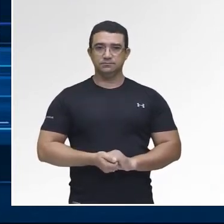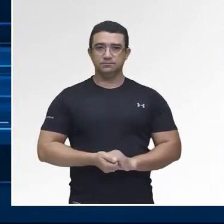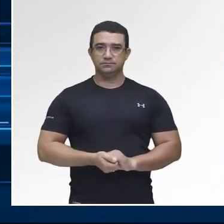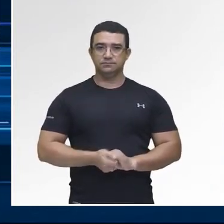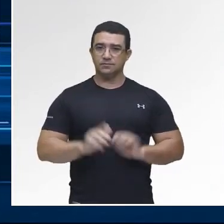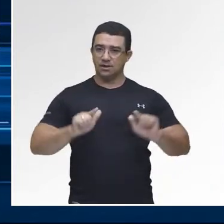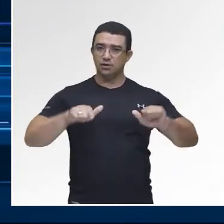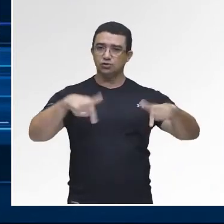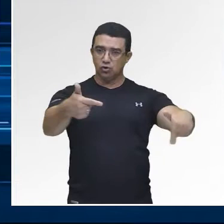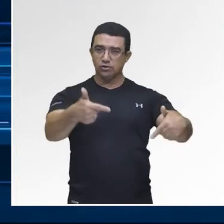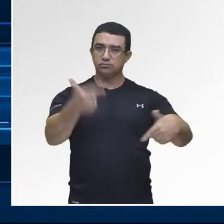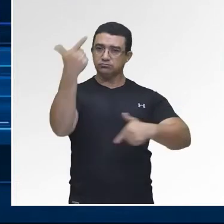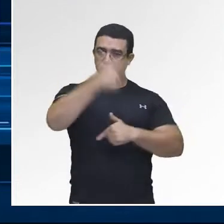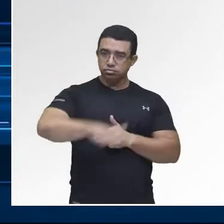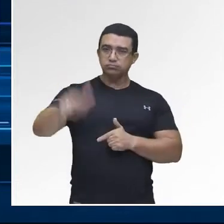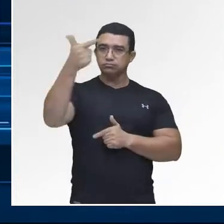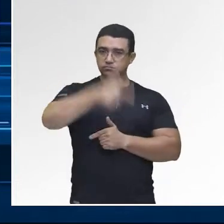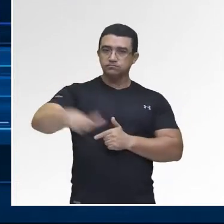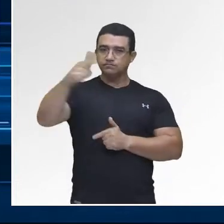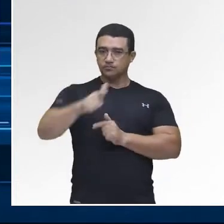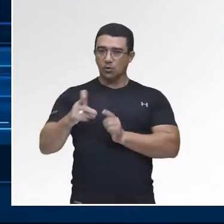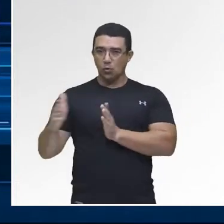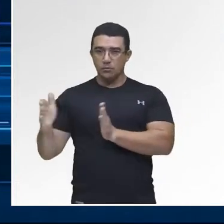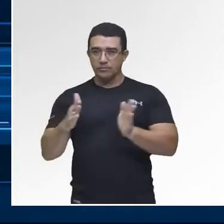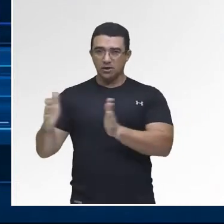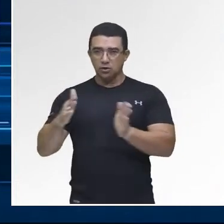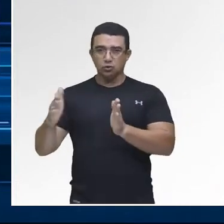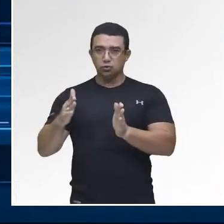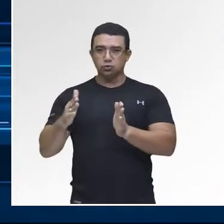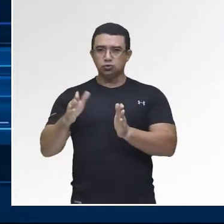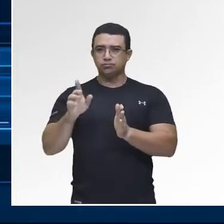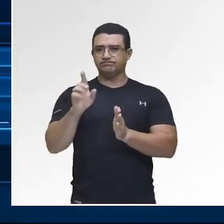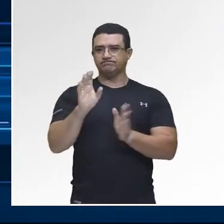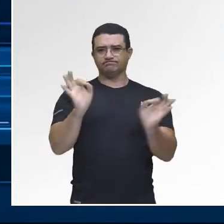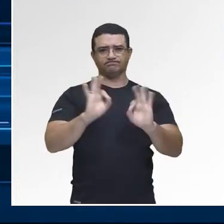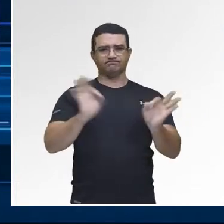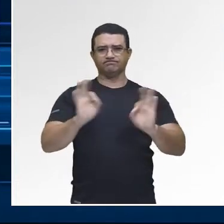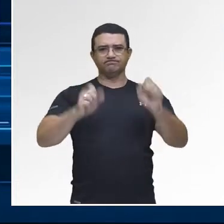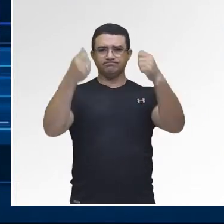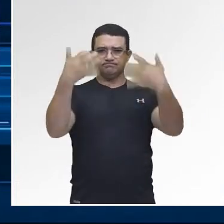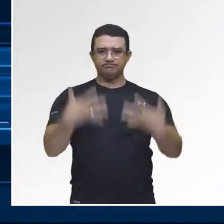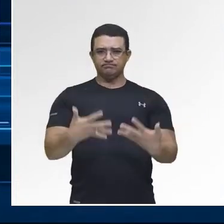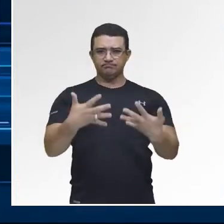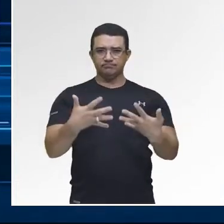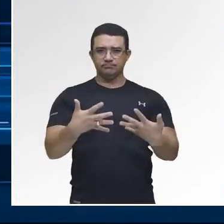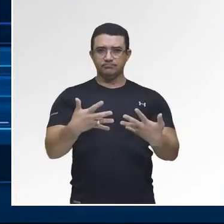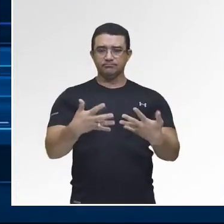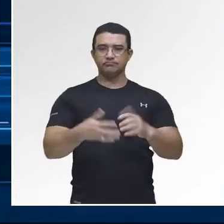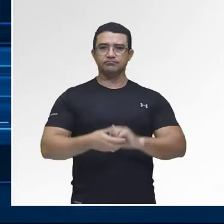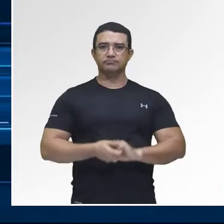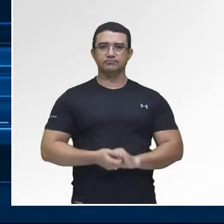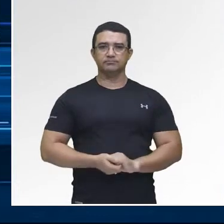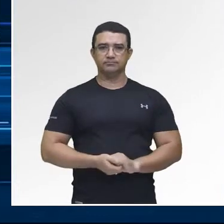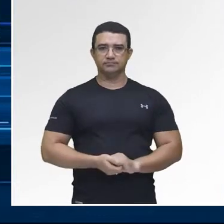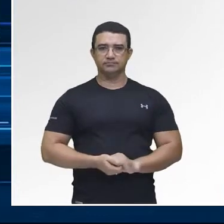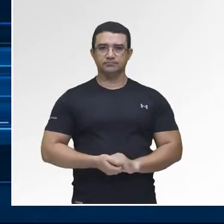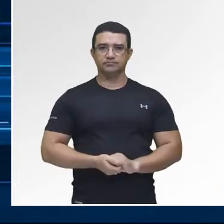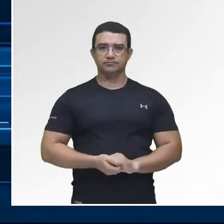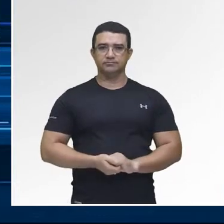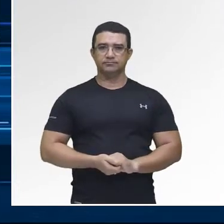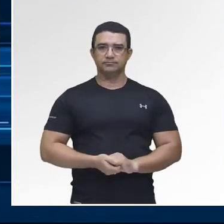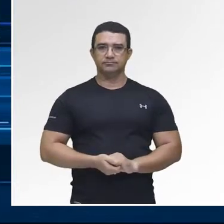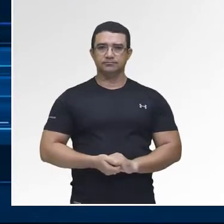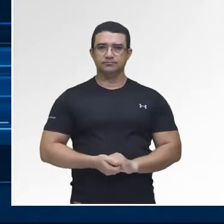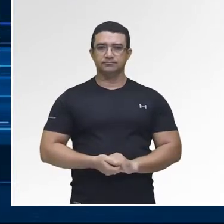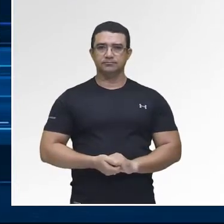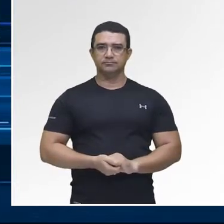Ações repetidas em um período não especificado entre o passado e o presente. Exemplo, we have visited Portugal several times.